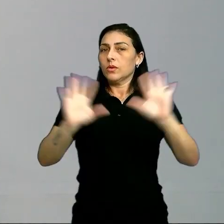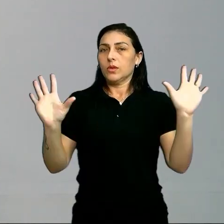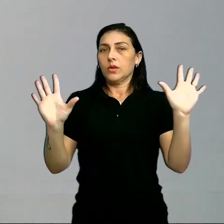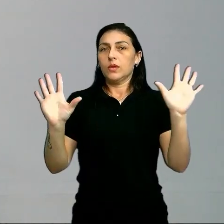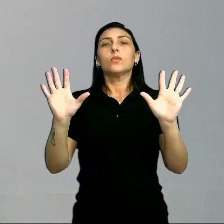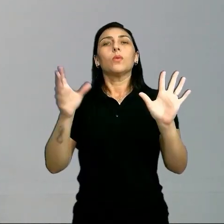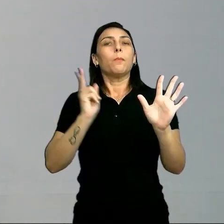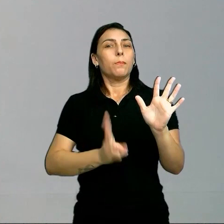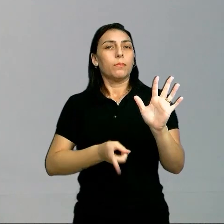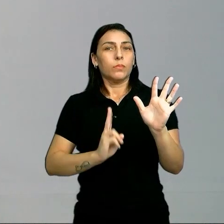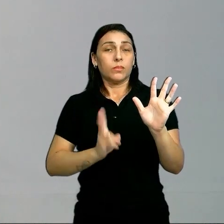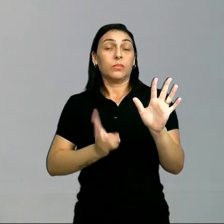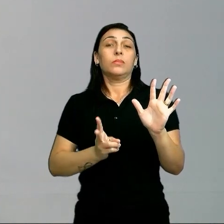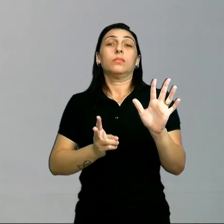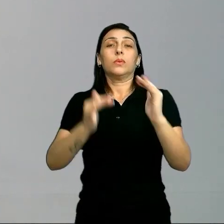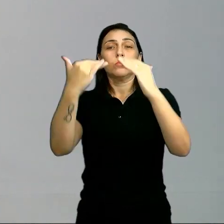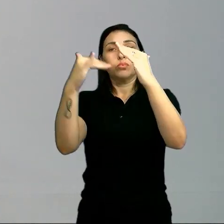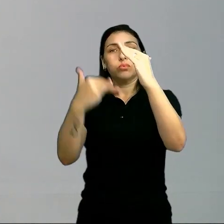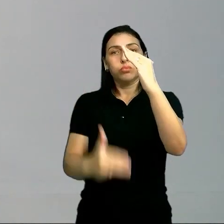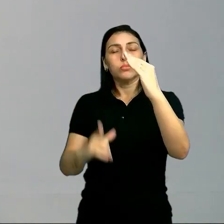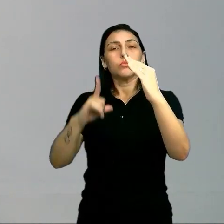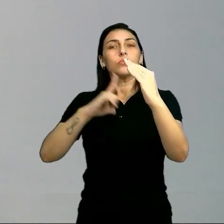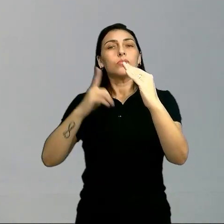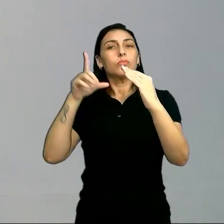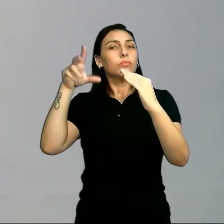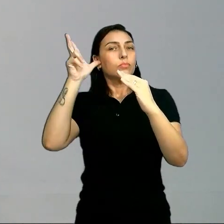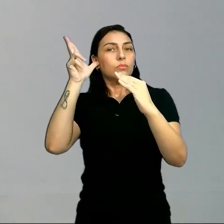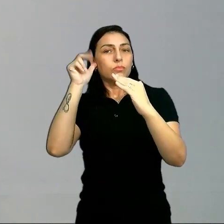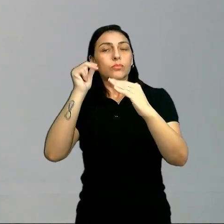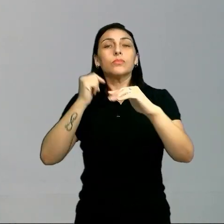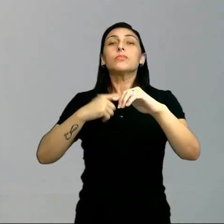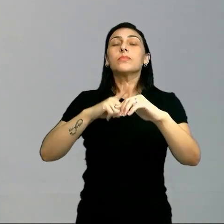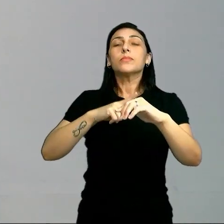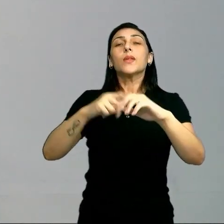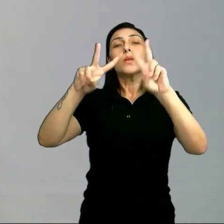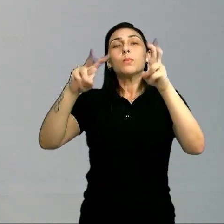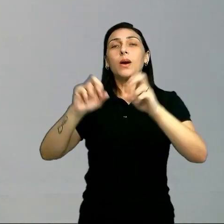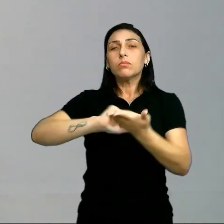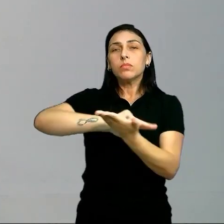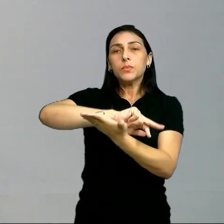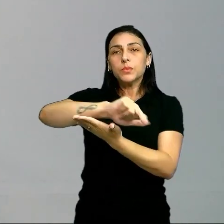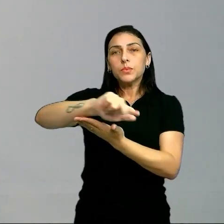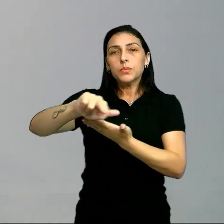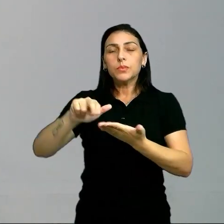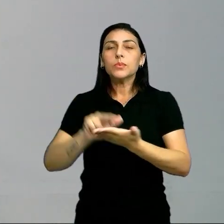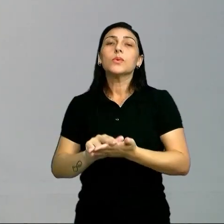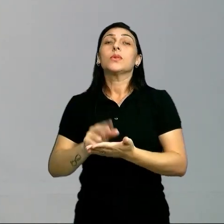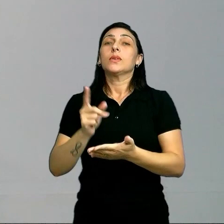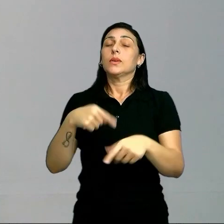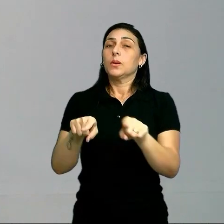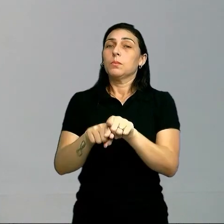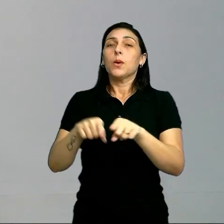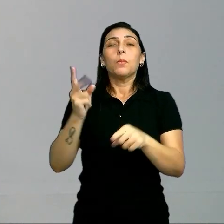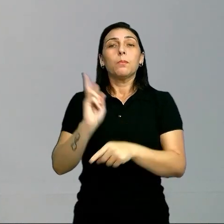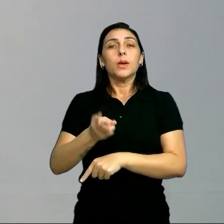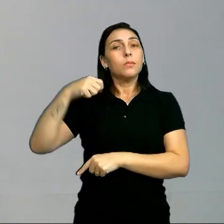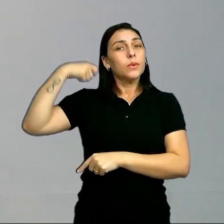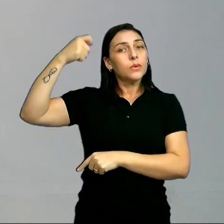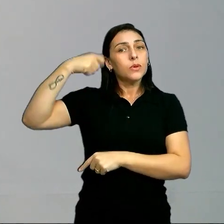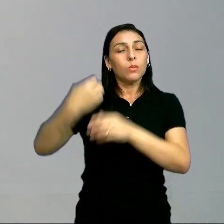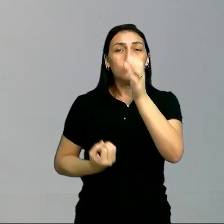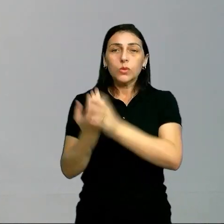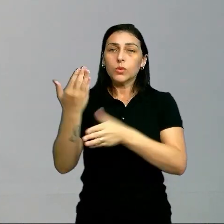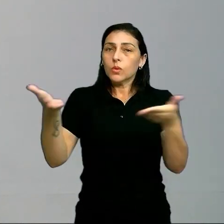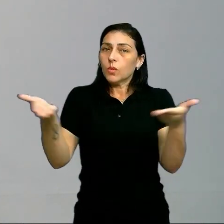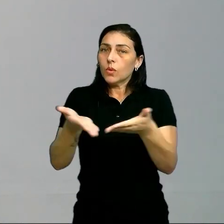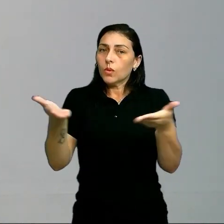Numa mesma playlist, você escuta músicas que trabalham temáticas diversas. O mesmo artista, ele produz